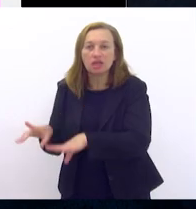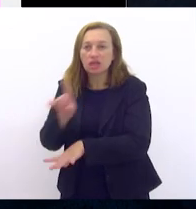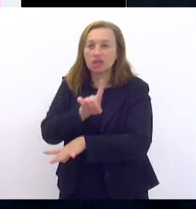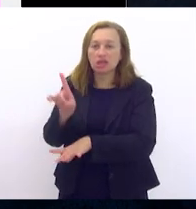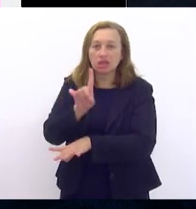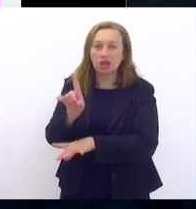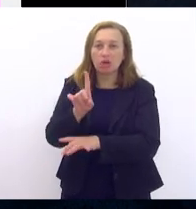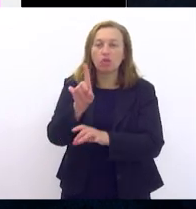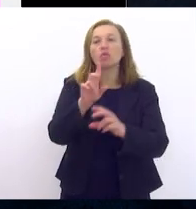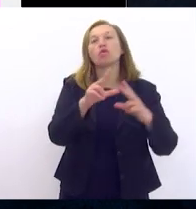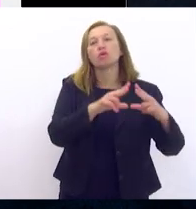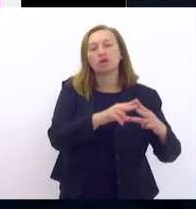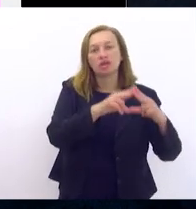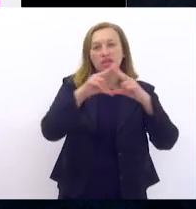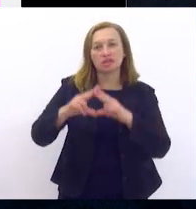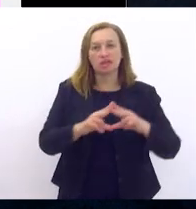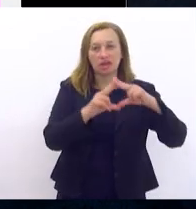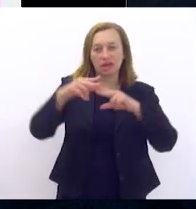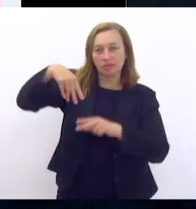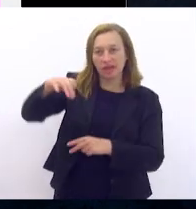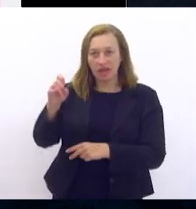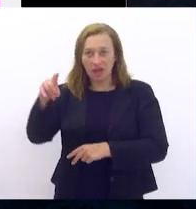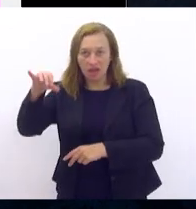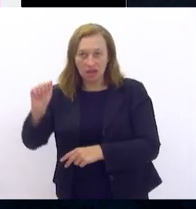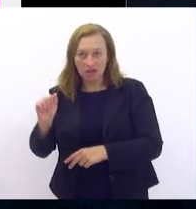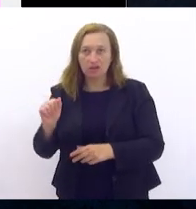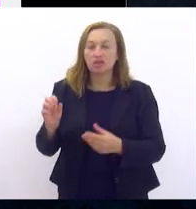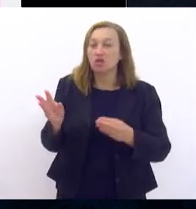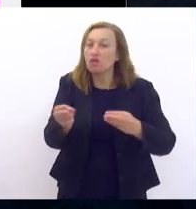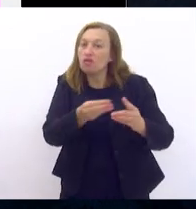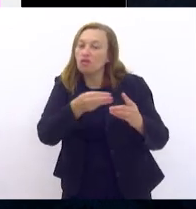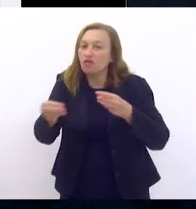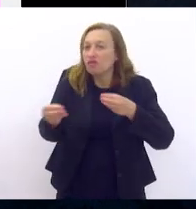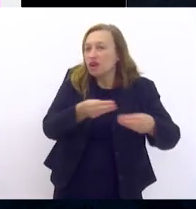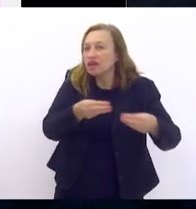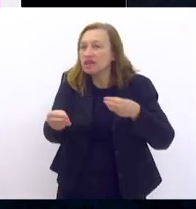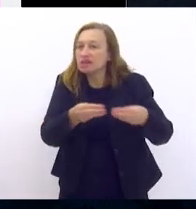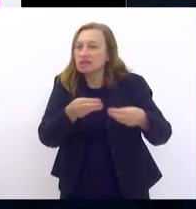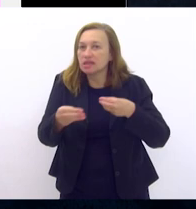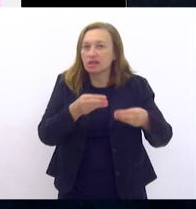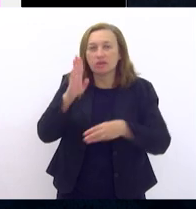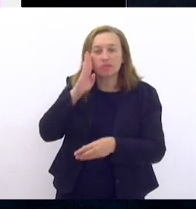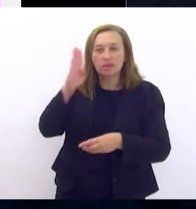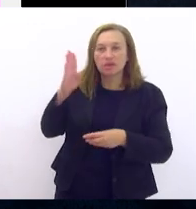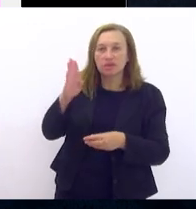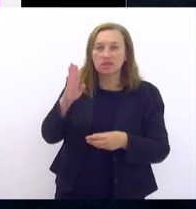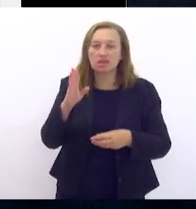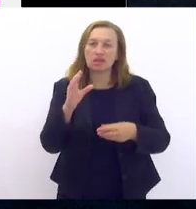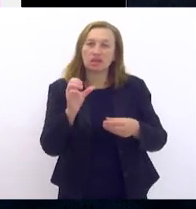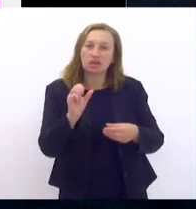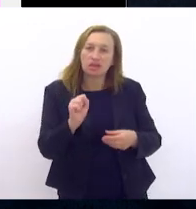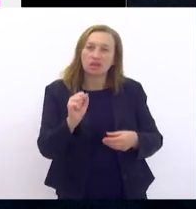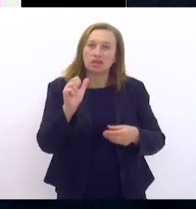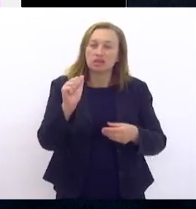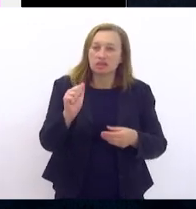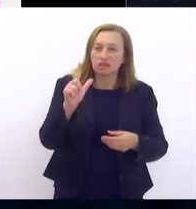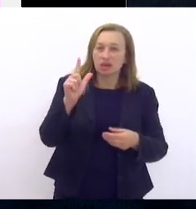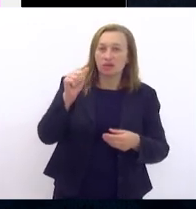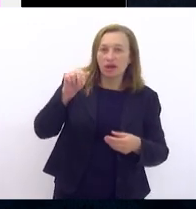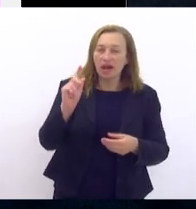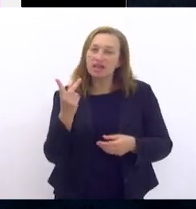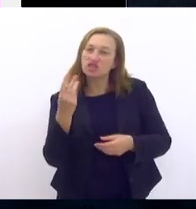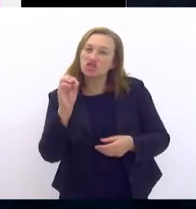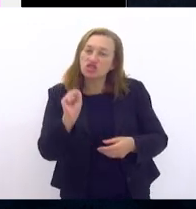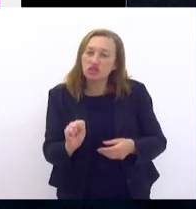mecanicamente em geral principalmente os flexíveis né os misturados os salgadinhos que é o bopp que hoje não